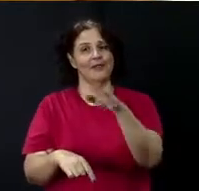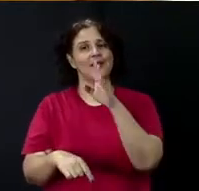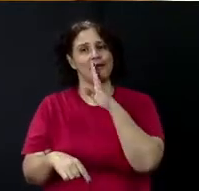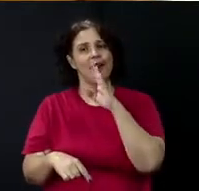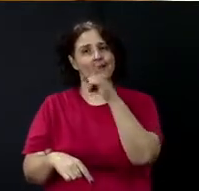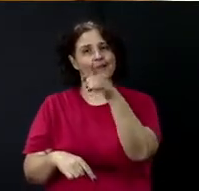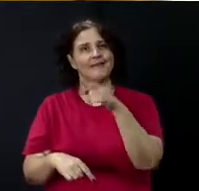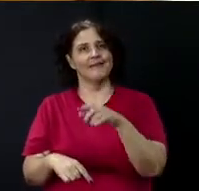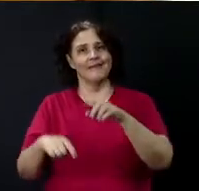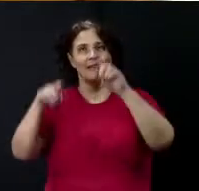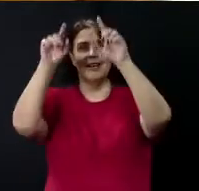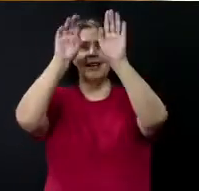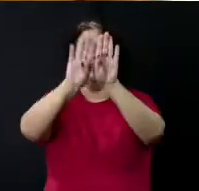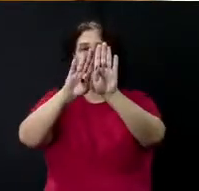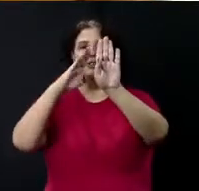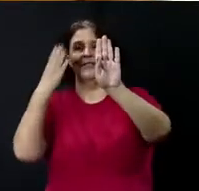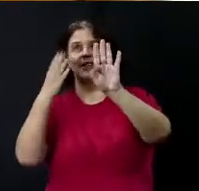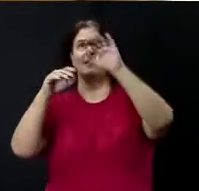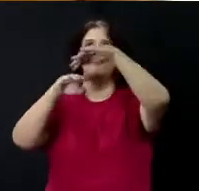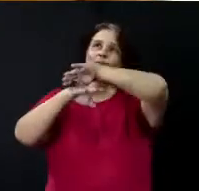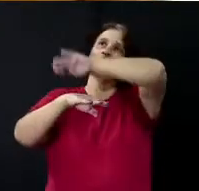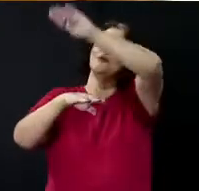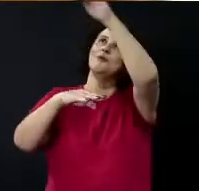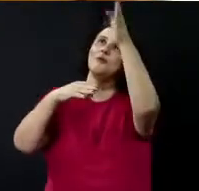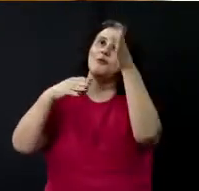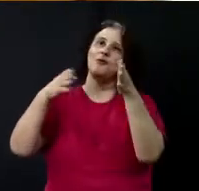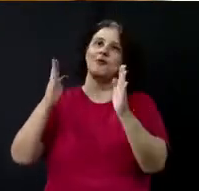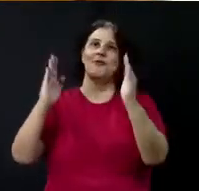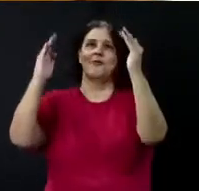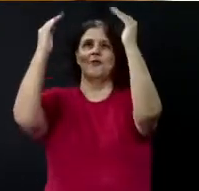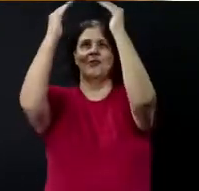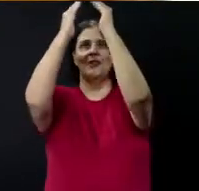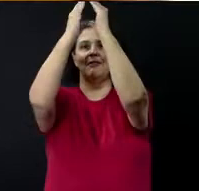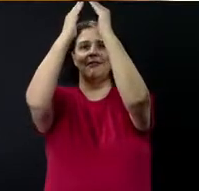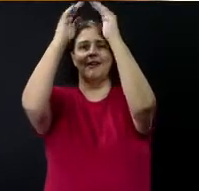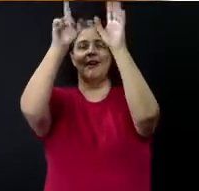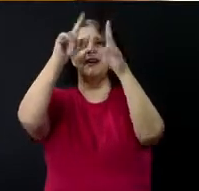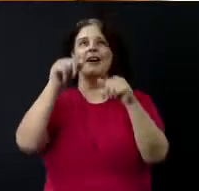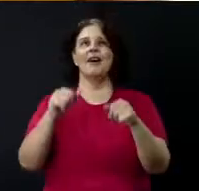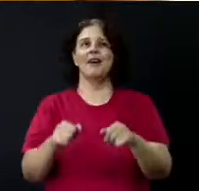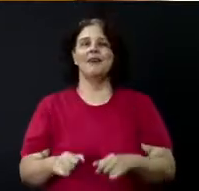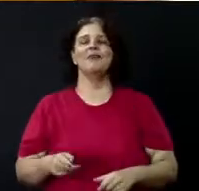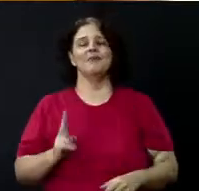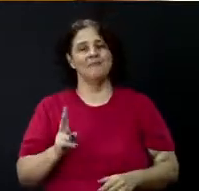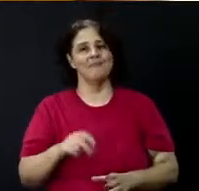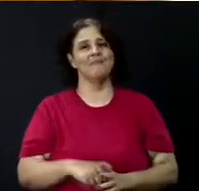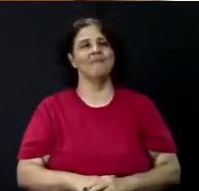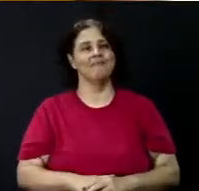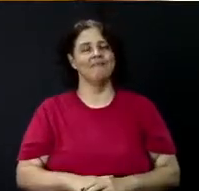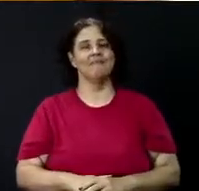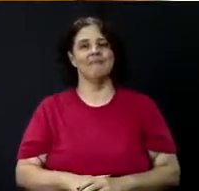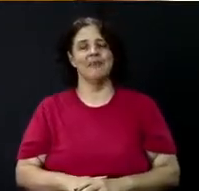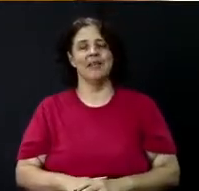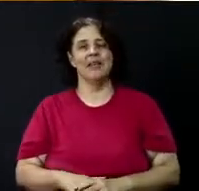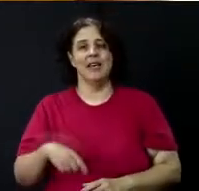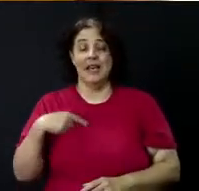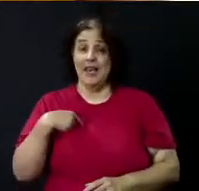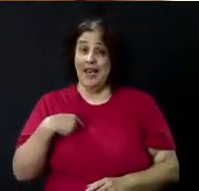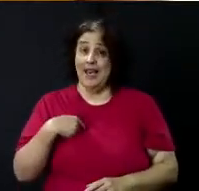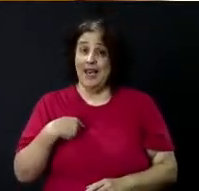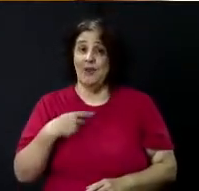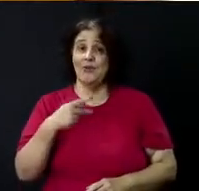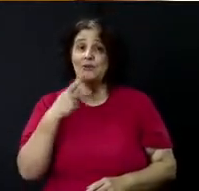só fiz de novo o caminho que você faz há tanto tempo. Eu só narrei um pouco